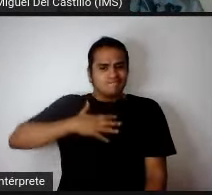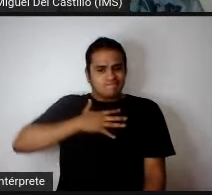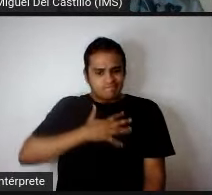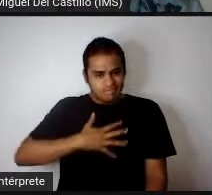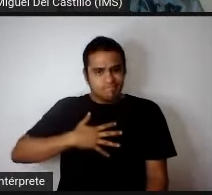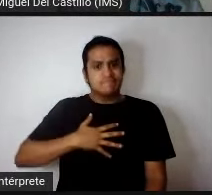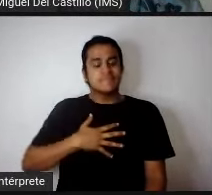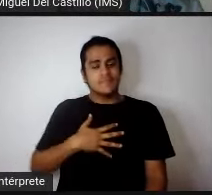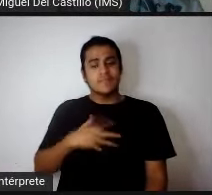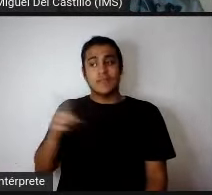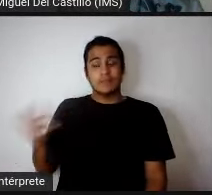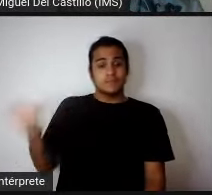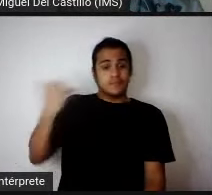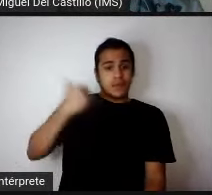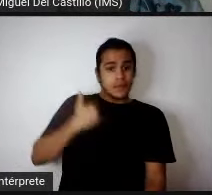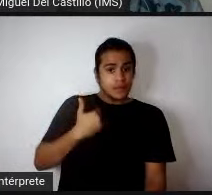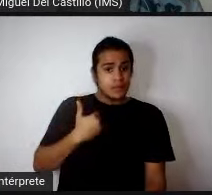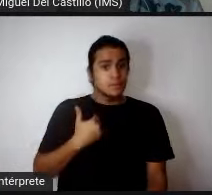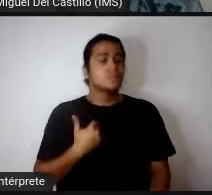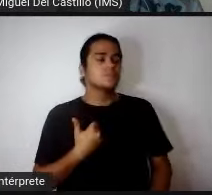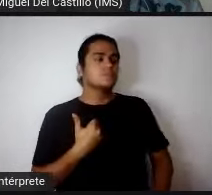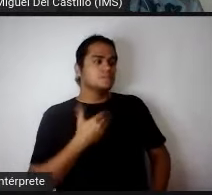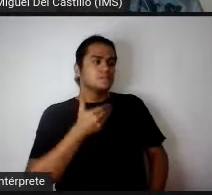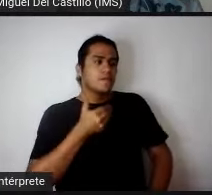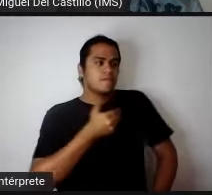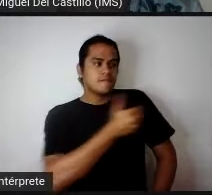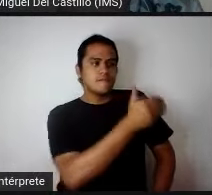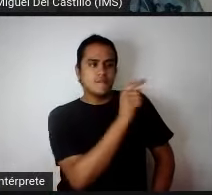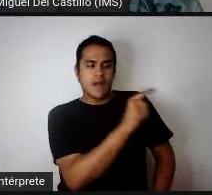dizendo que eu saberia